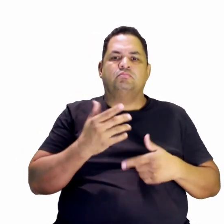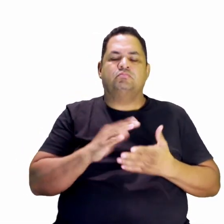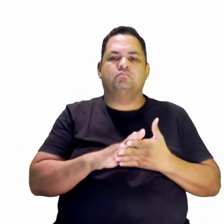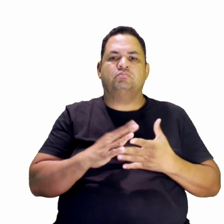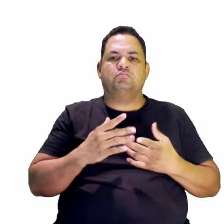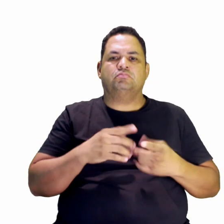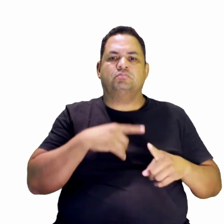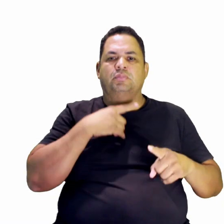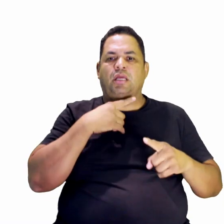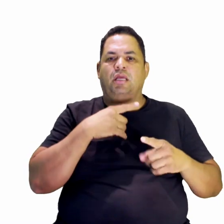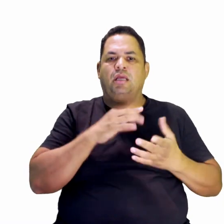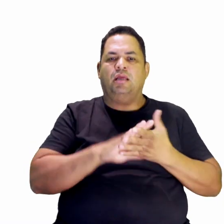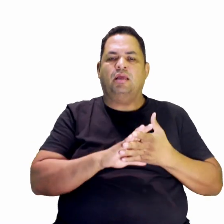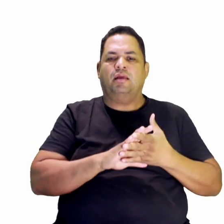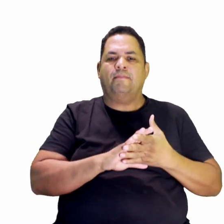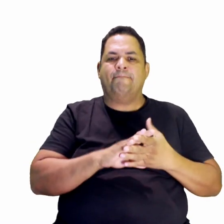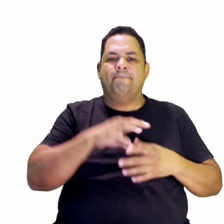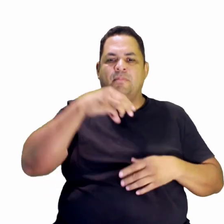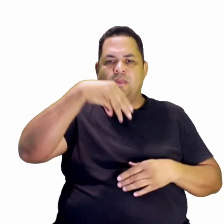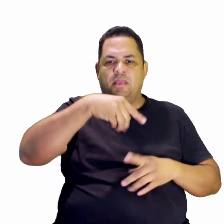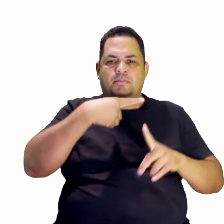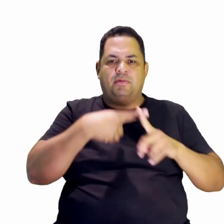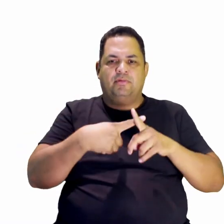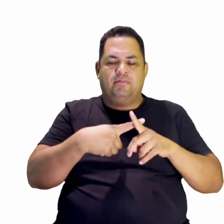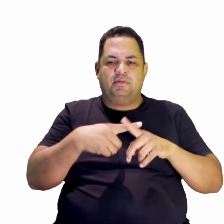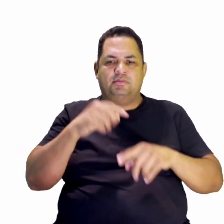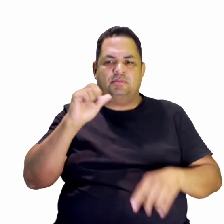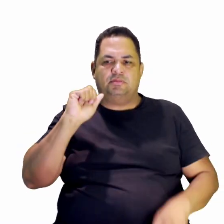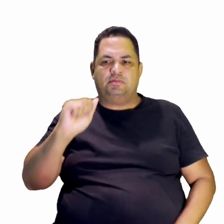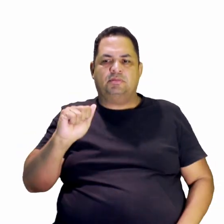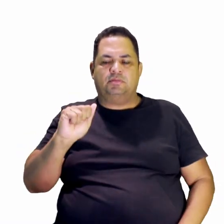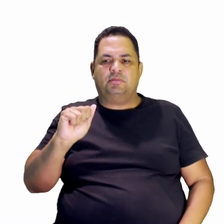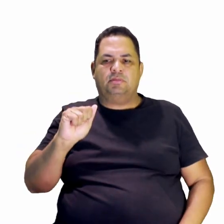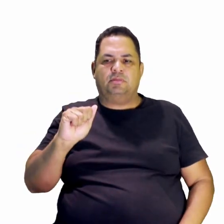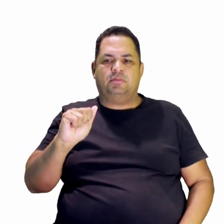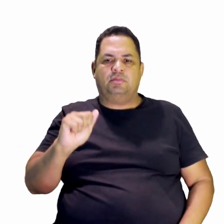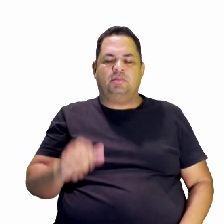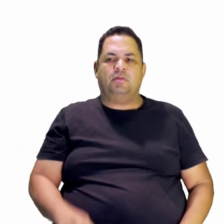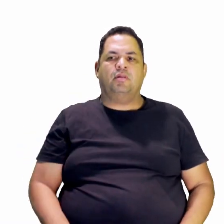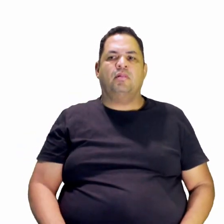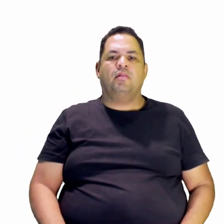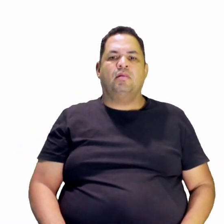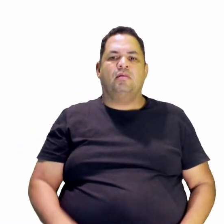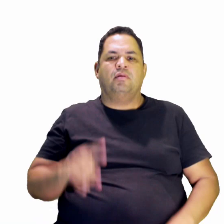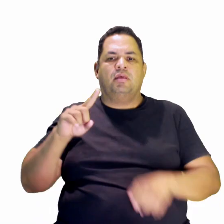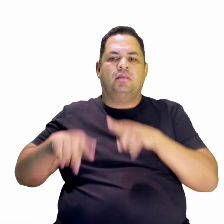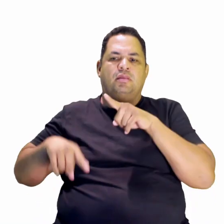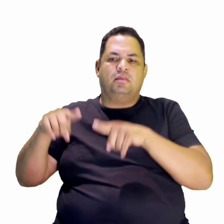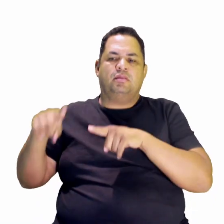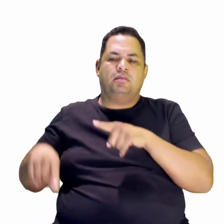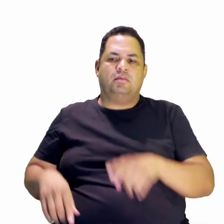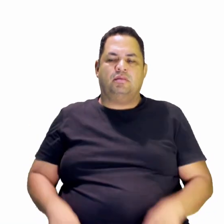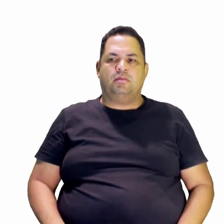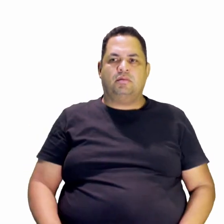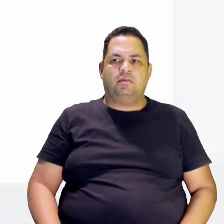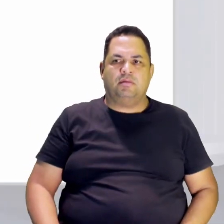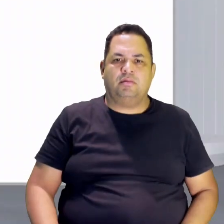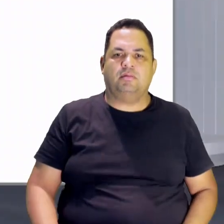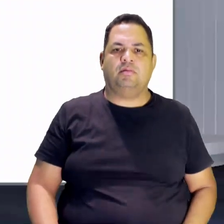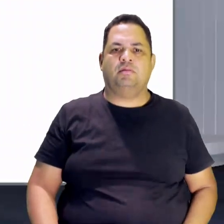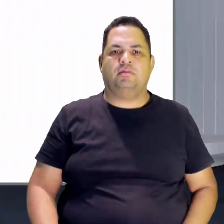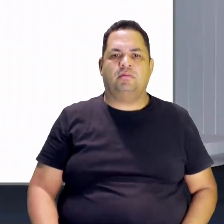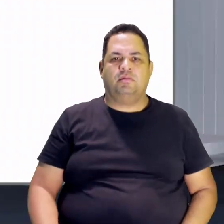dessa massa, vezes a quantidade de velocidade que você quer variar. Pessoal, o corpo